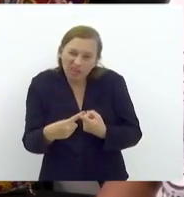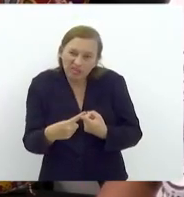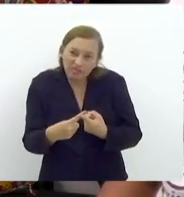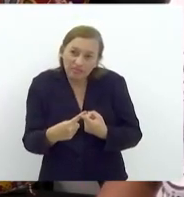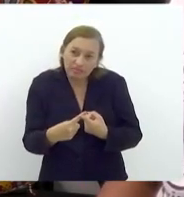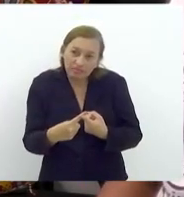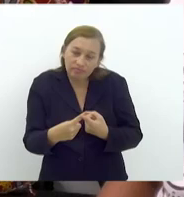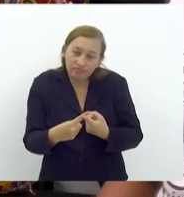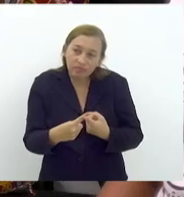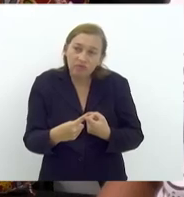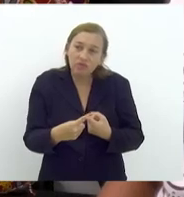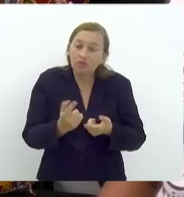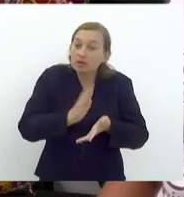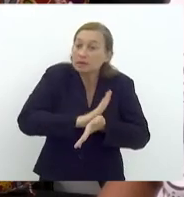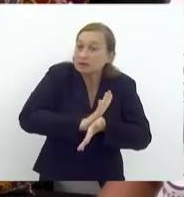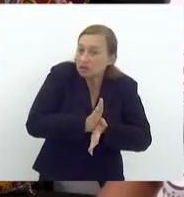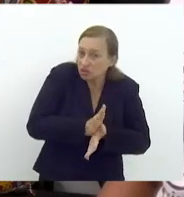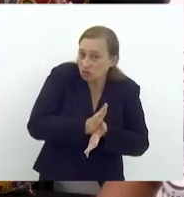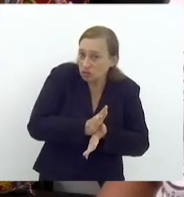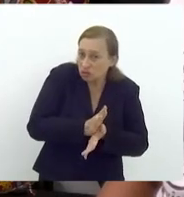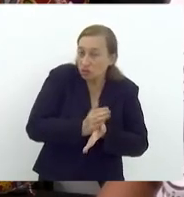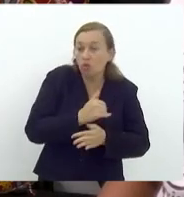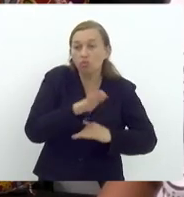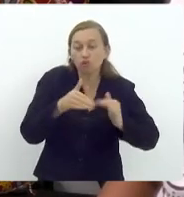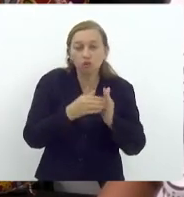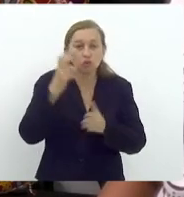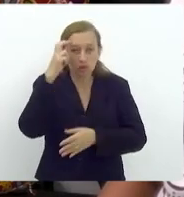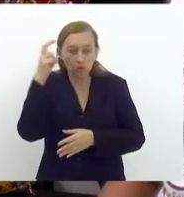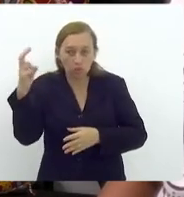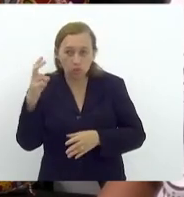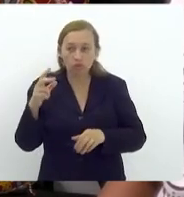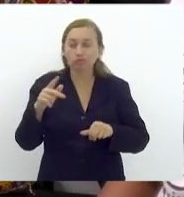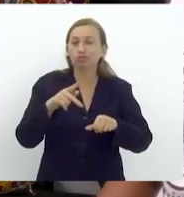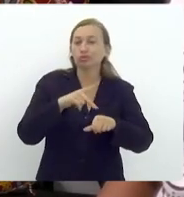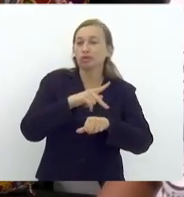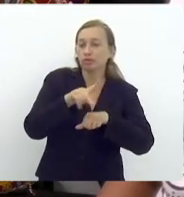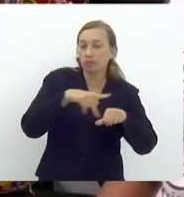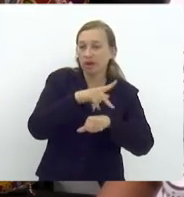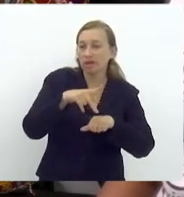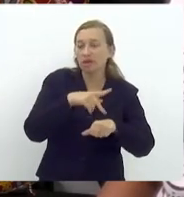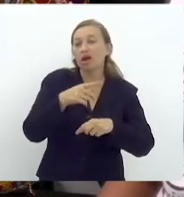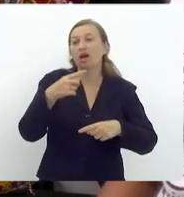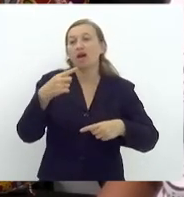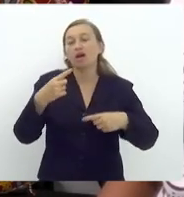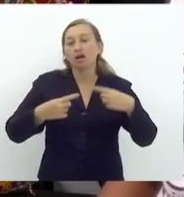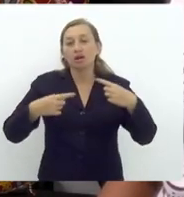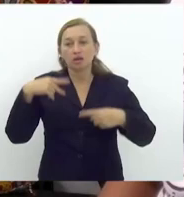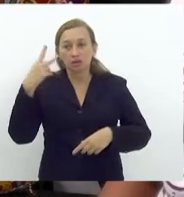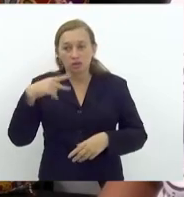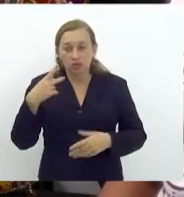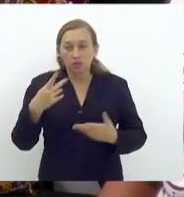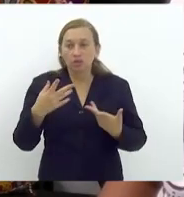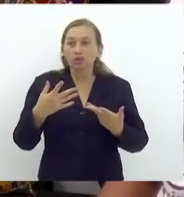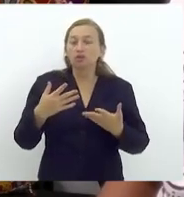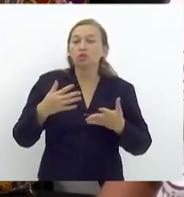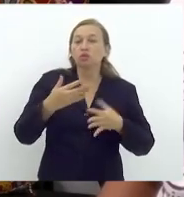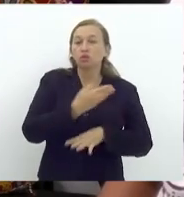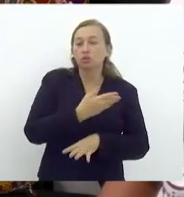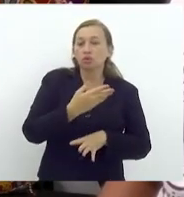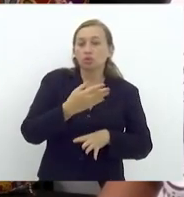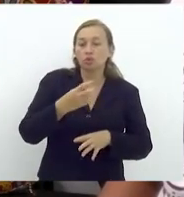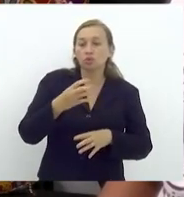atacado né destruído assim como toda cultura no país e as políticas culturais nos governos